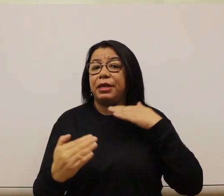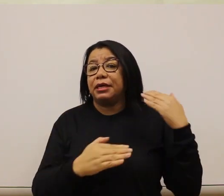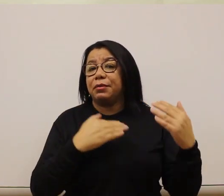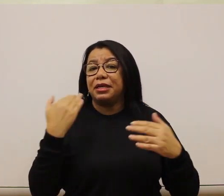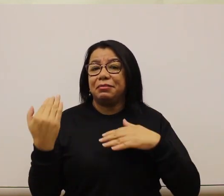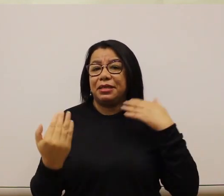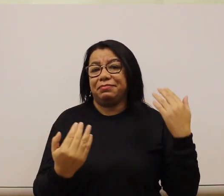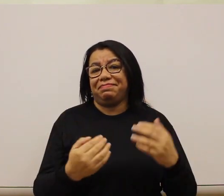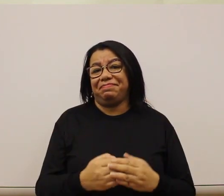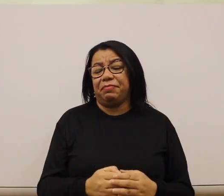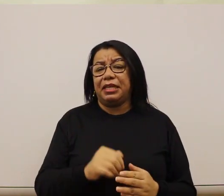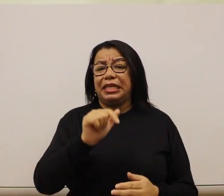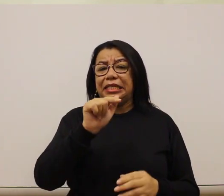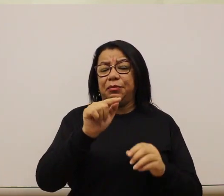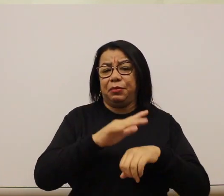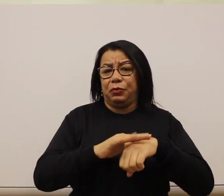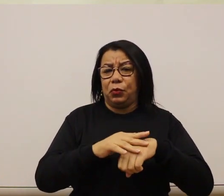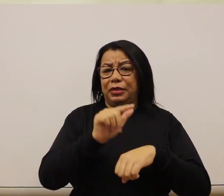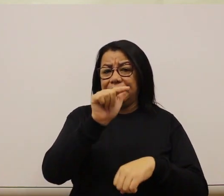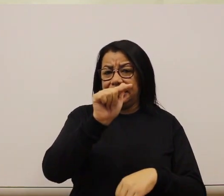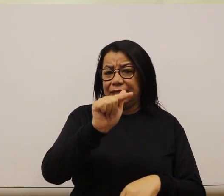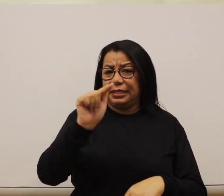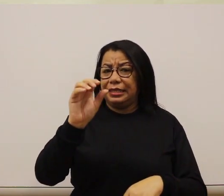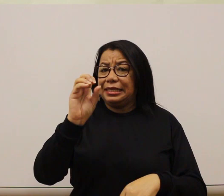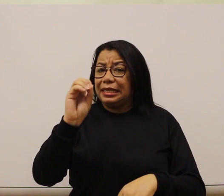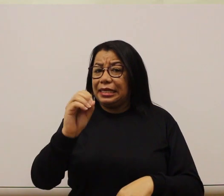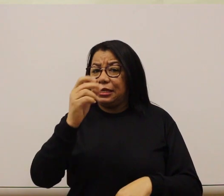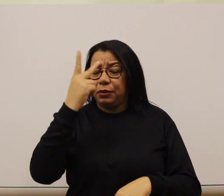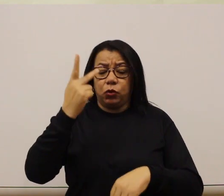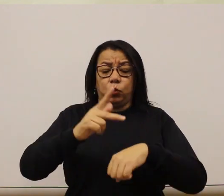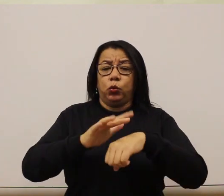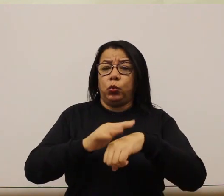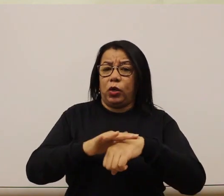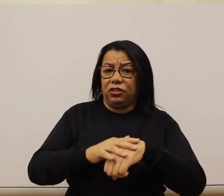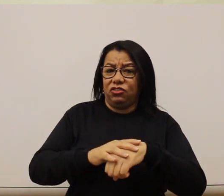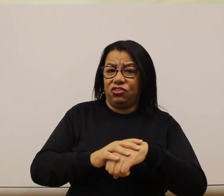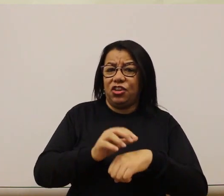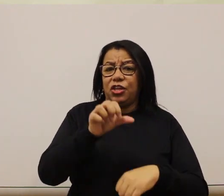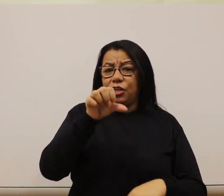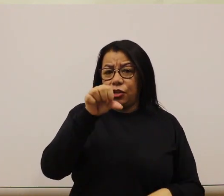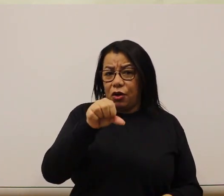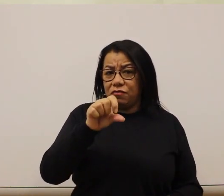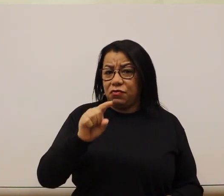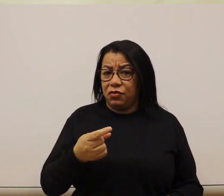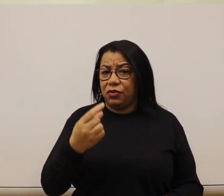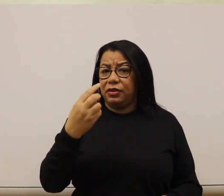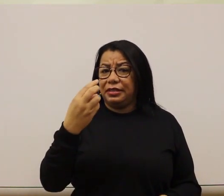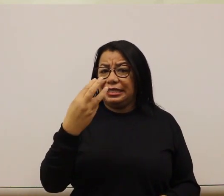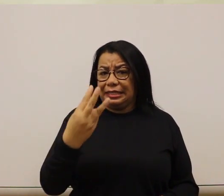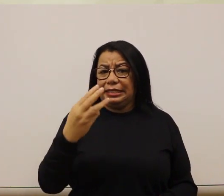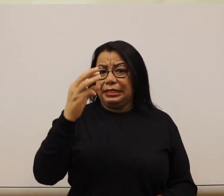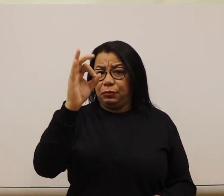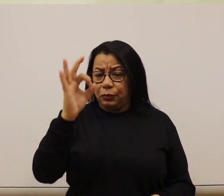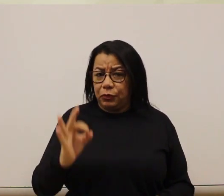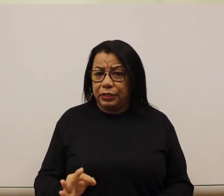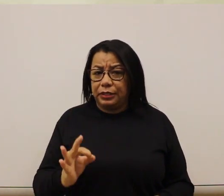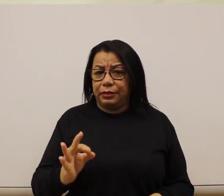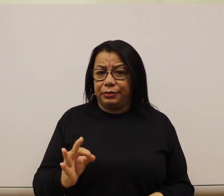vitimou cerca de 770 infectados. Uma taxa de mortalidade de